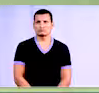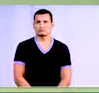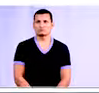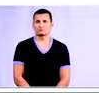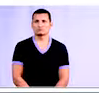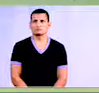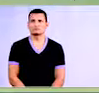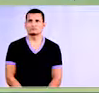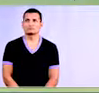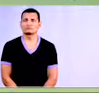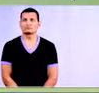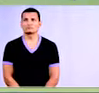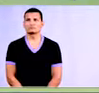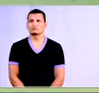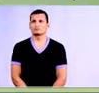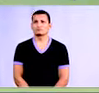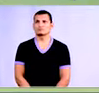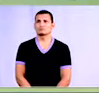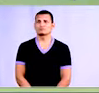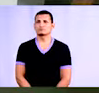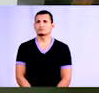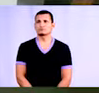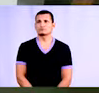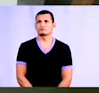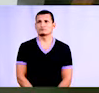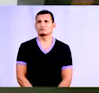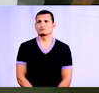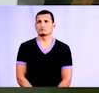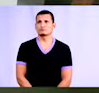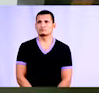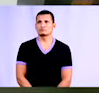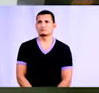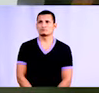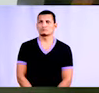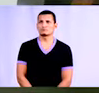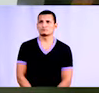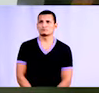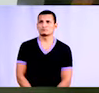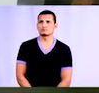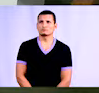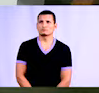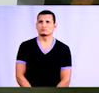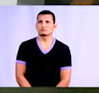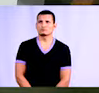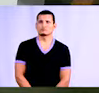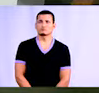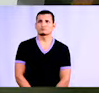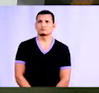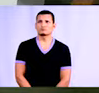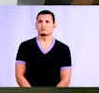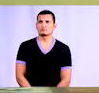mais rápido, né? Vamos lá, professor. Temos mais aqui, ó. Temos mais aqui de...